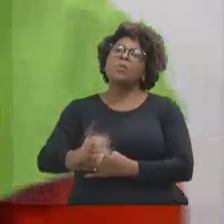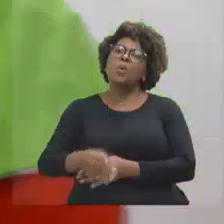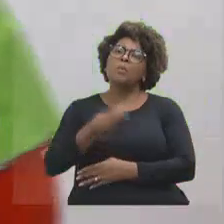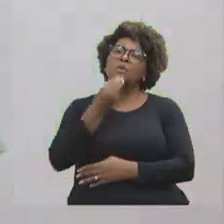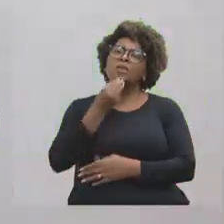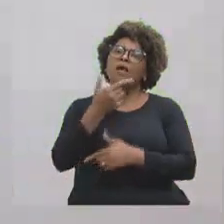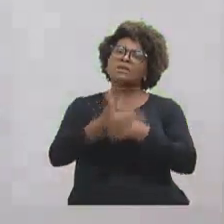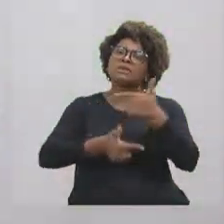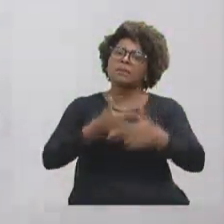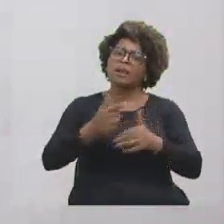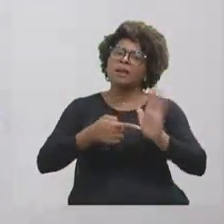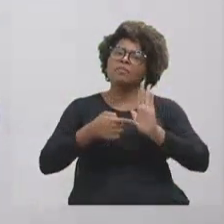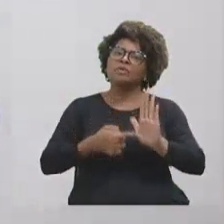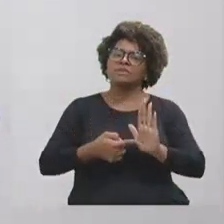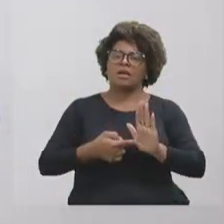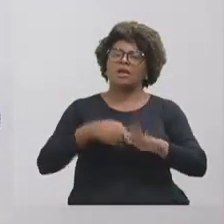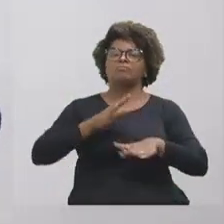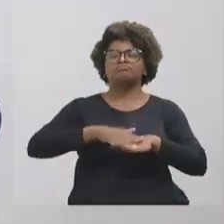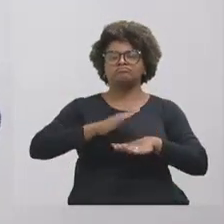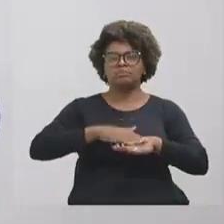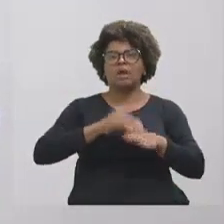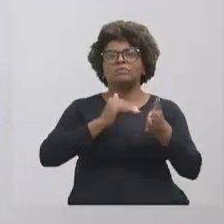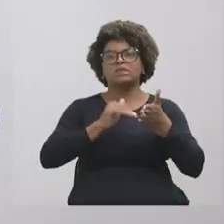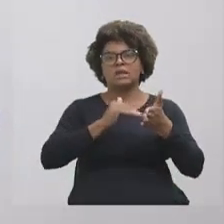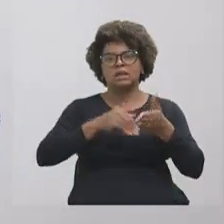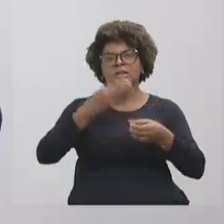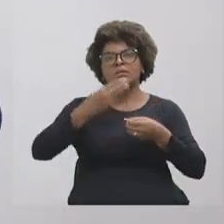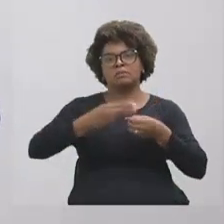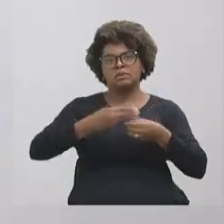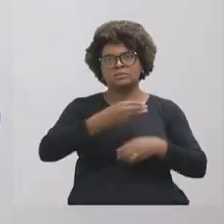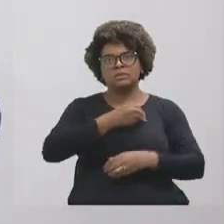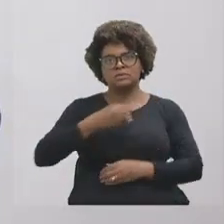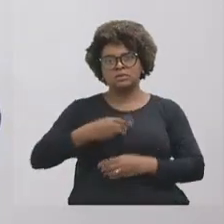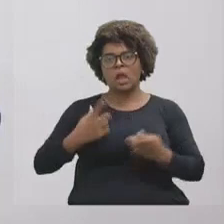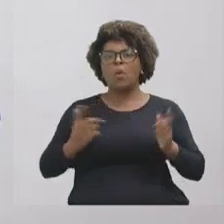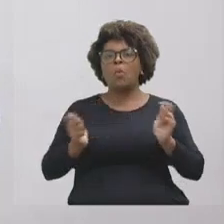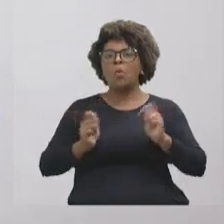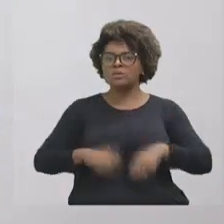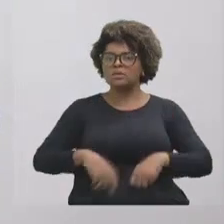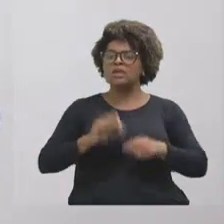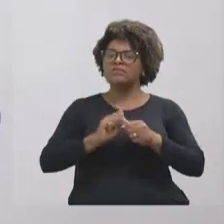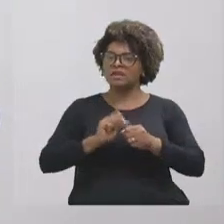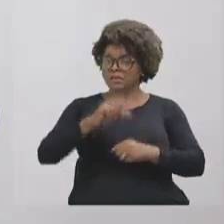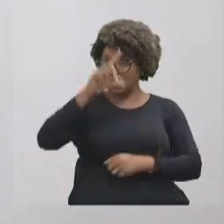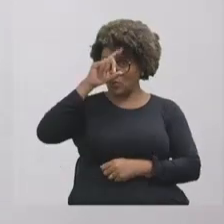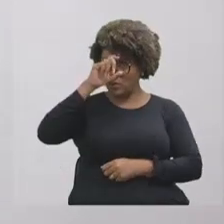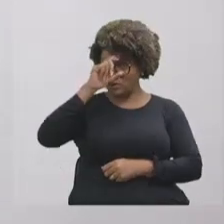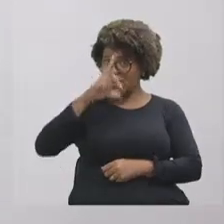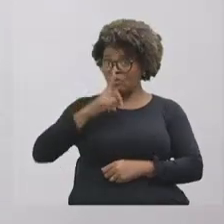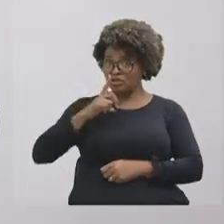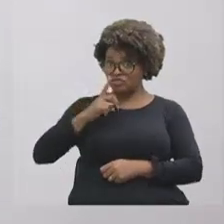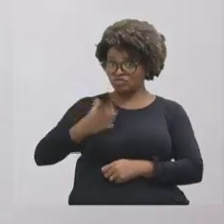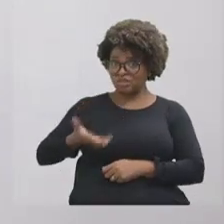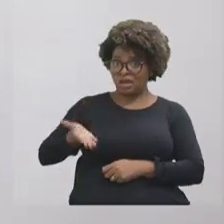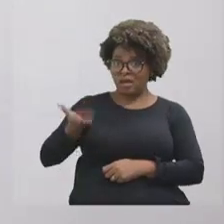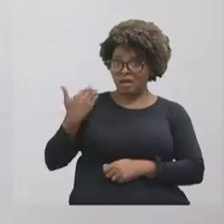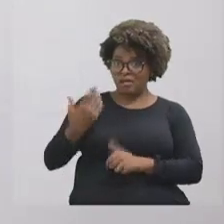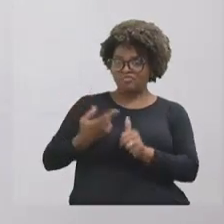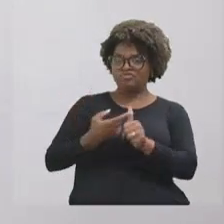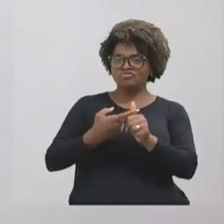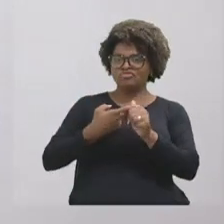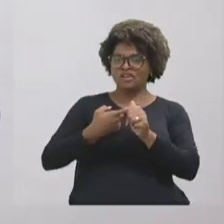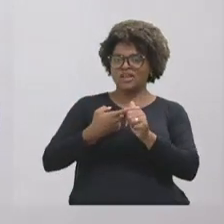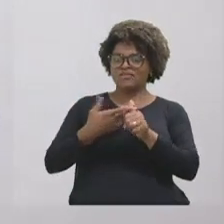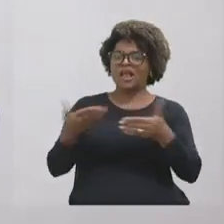como secretário municipal de saúde eu consegui tirar um hospital que estava endividado e ser um dos maiores do centro-oeste Mineiro e que tem uma